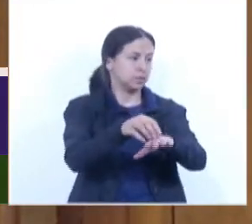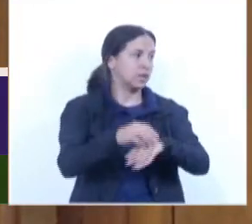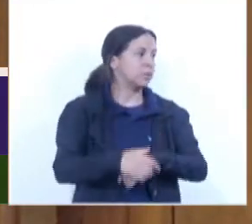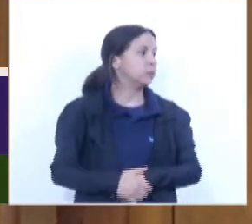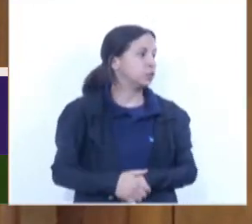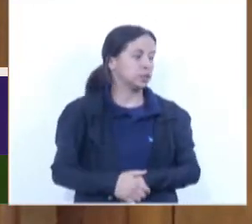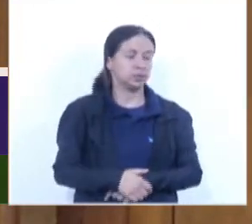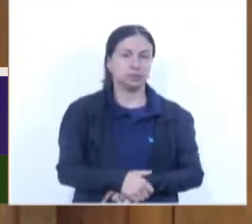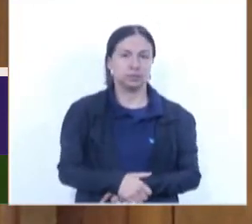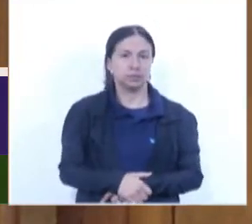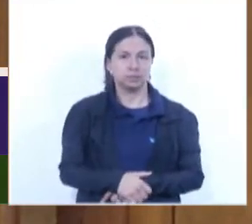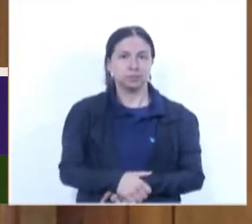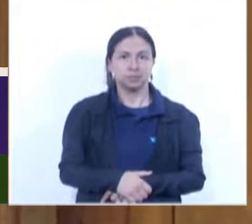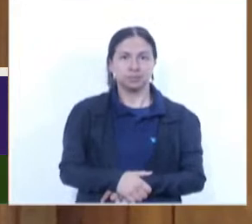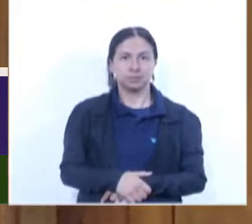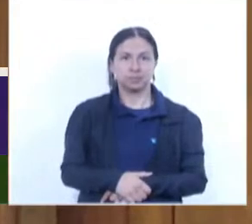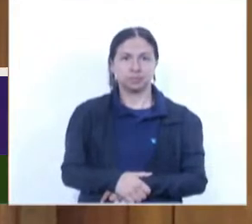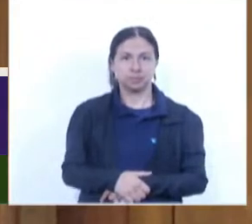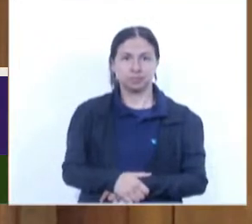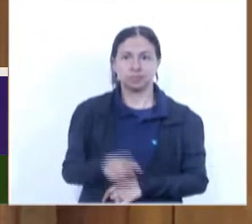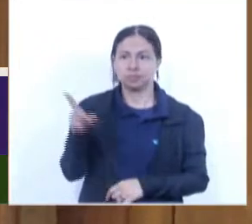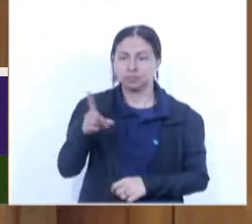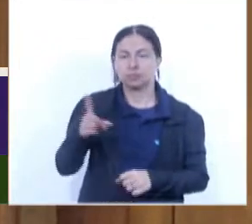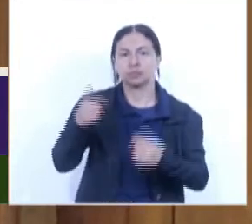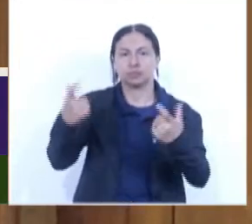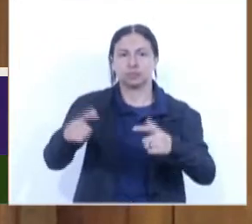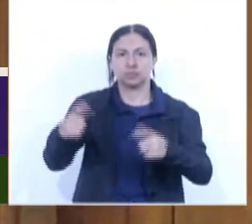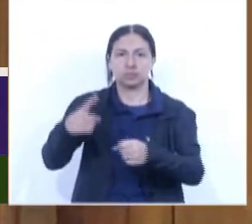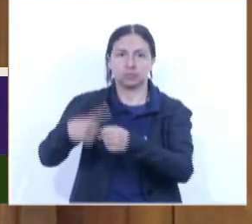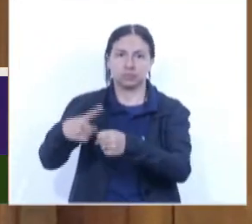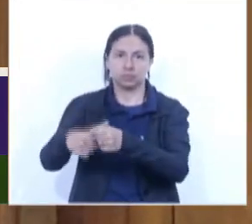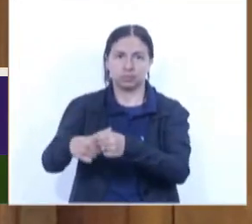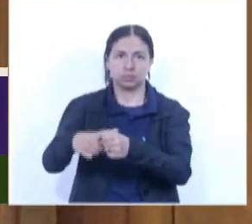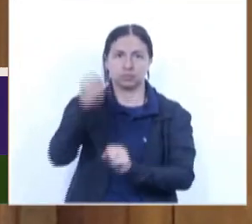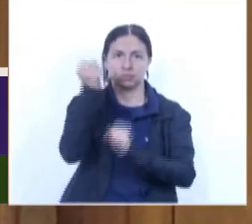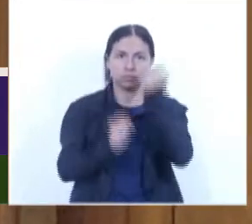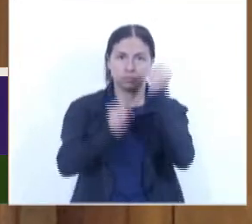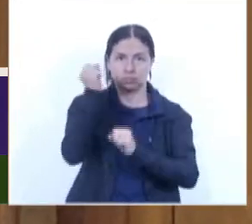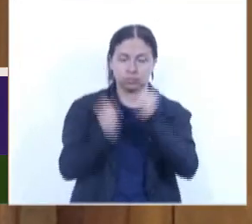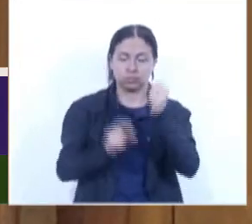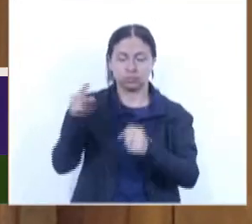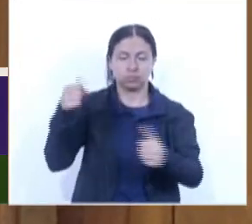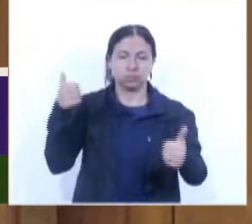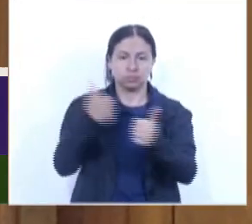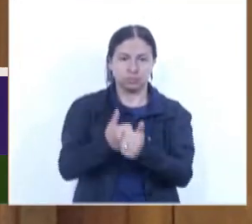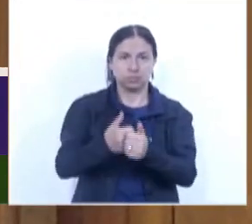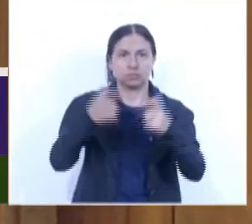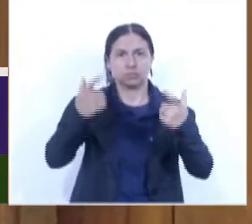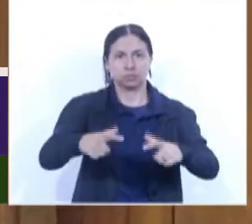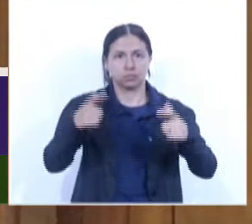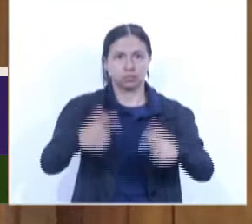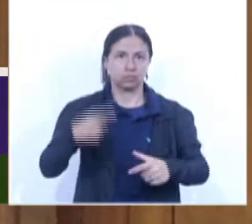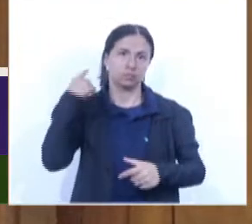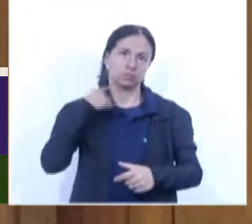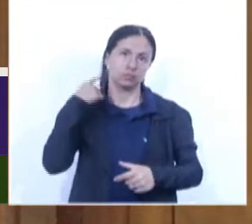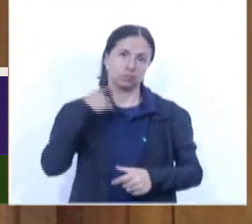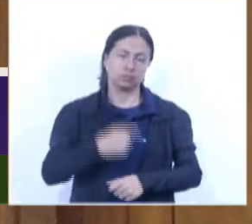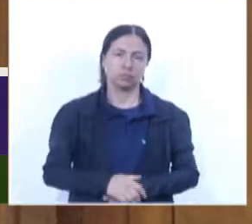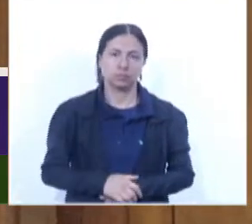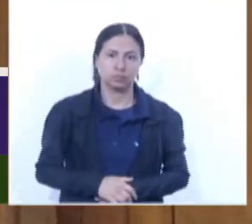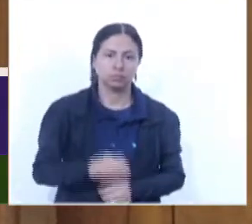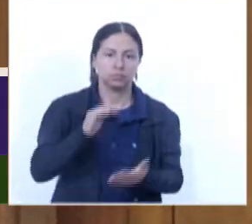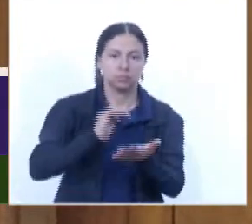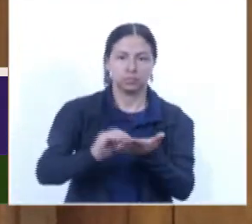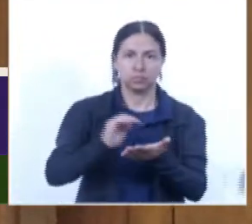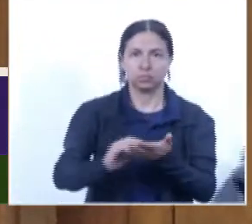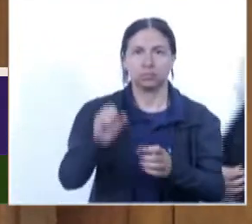da Escola Estadual da cidade industrial que reside do bairro Minas Gerais requerimento da Secretaria Municipal de Obras